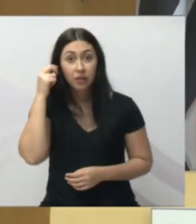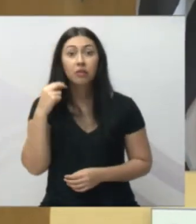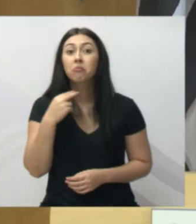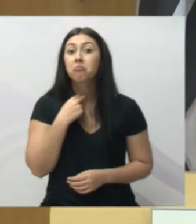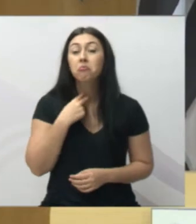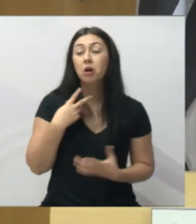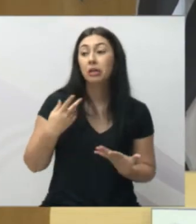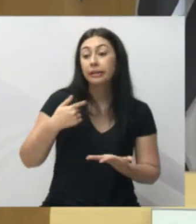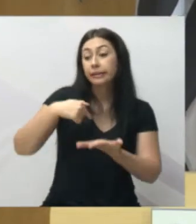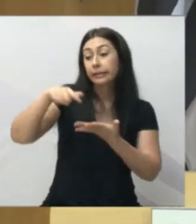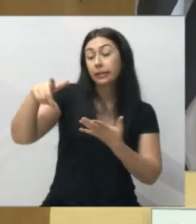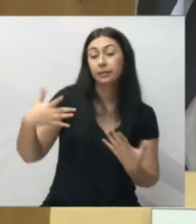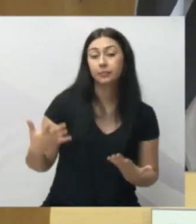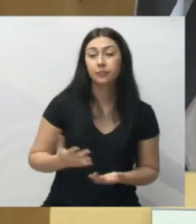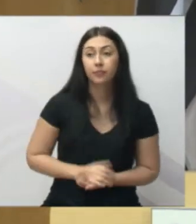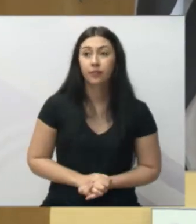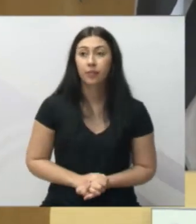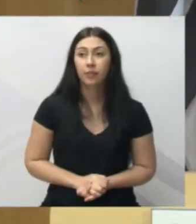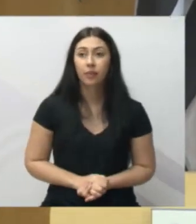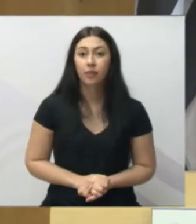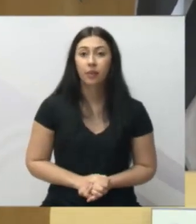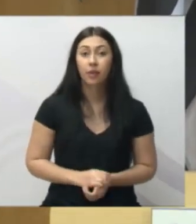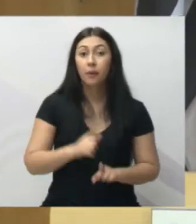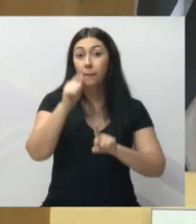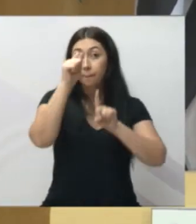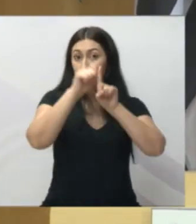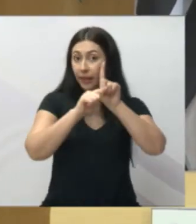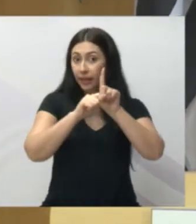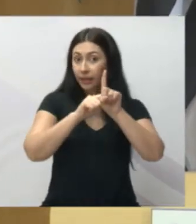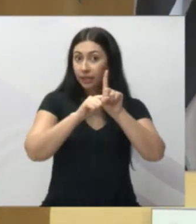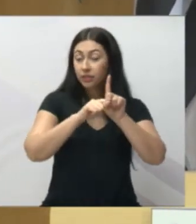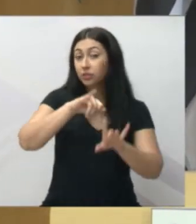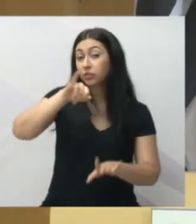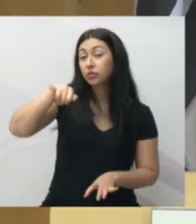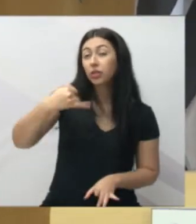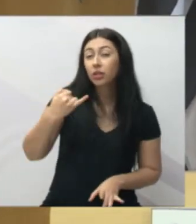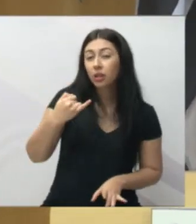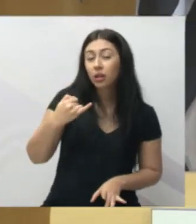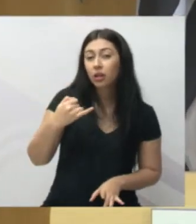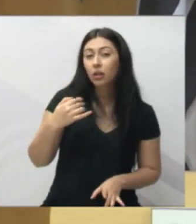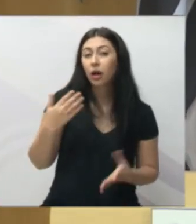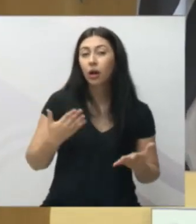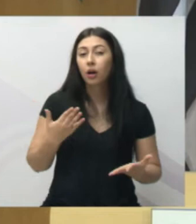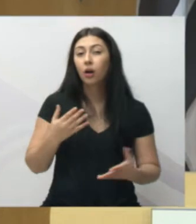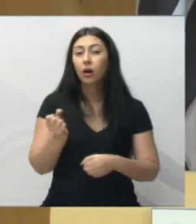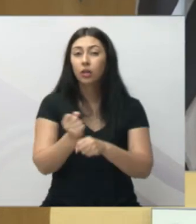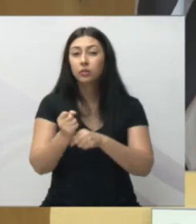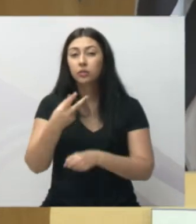vereador. Atendimento no mês de janeiro de 2020.